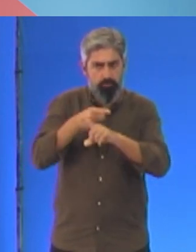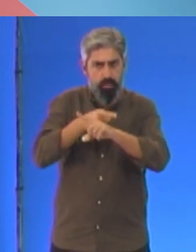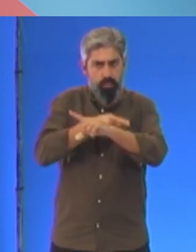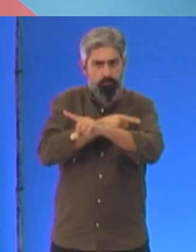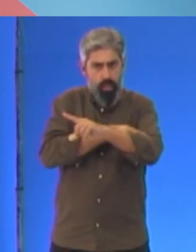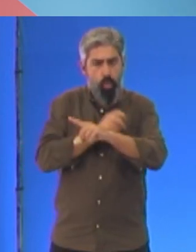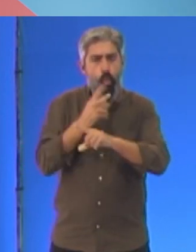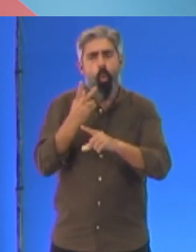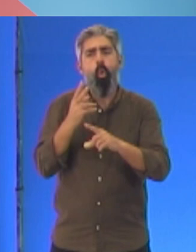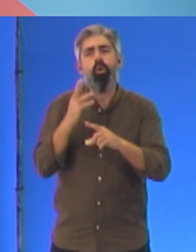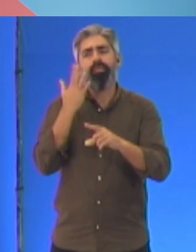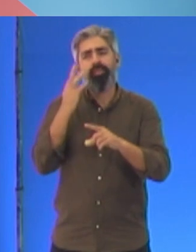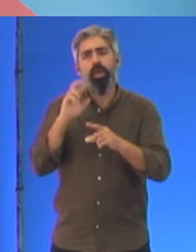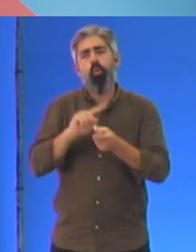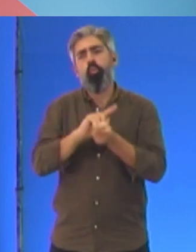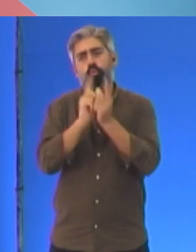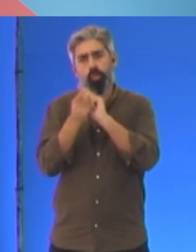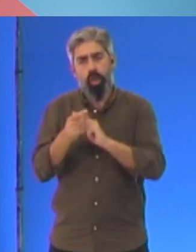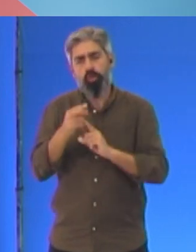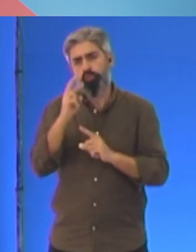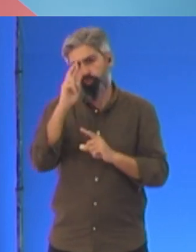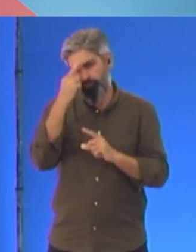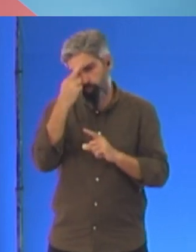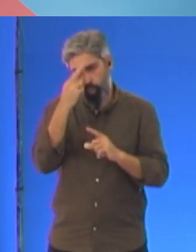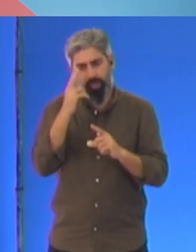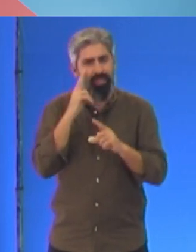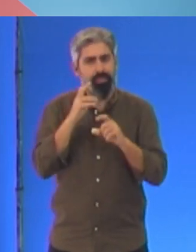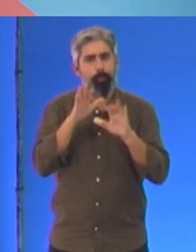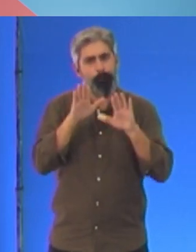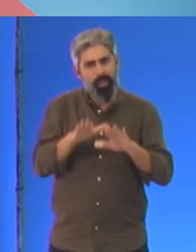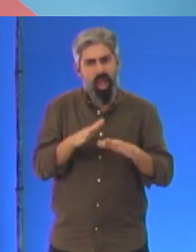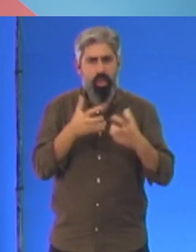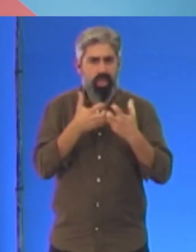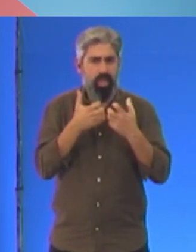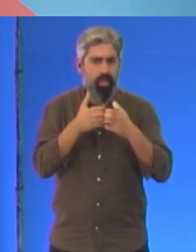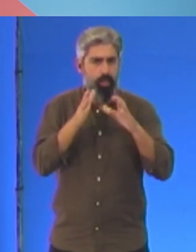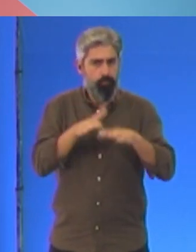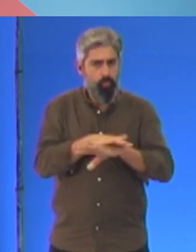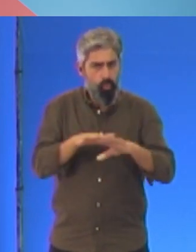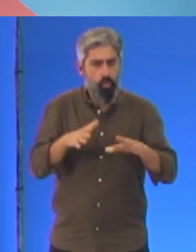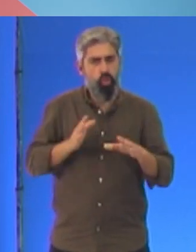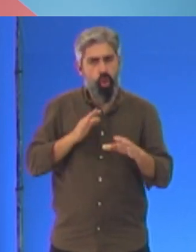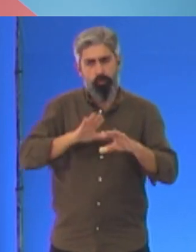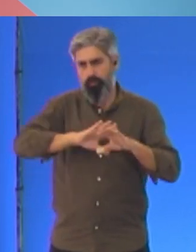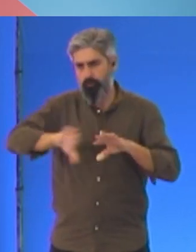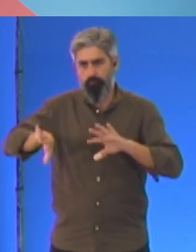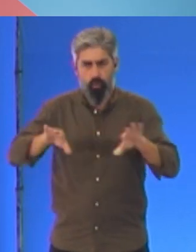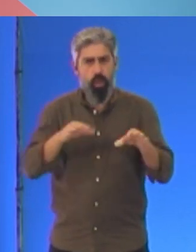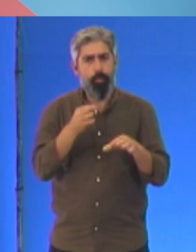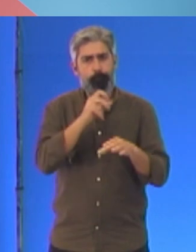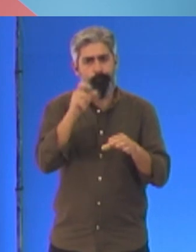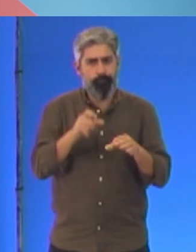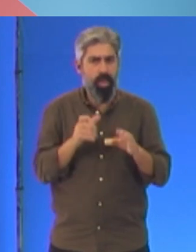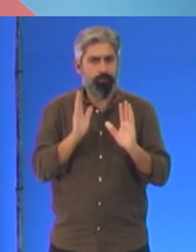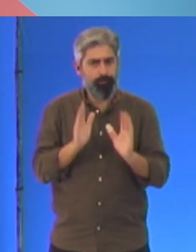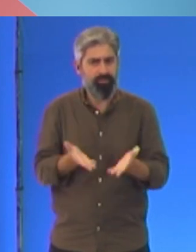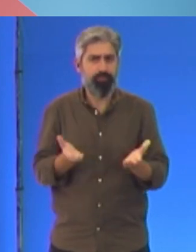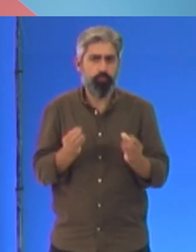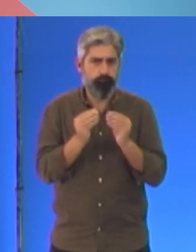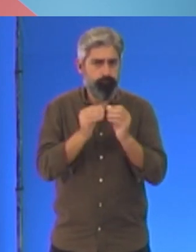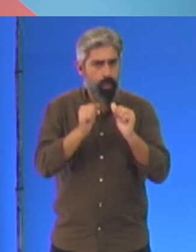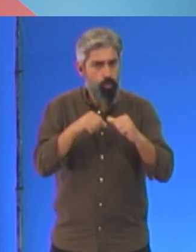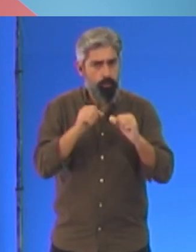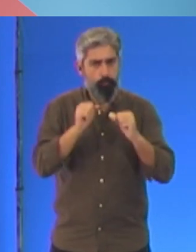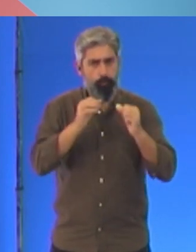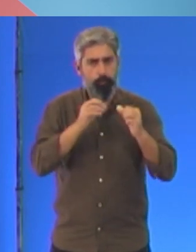concentrar todos os esforços necessário fogo imediato com a retirada das tropas os estabelecimento de um plano de paz devemos alinhar no